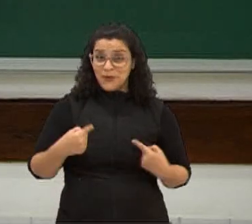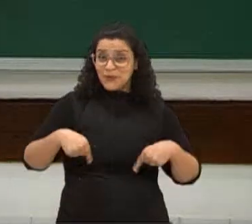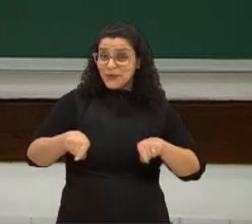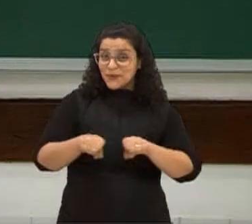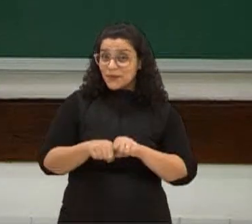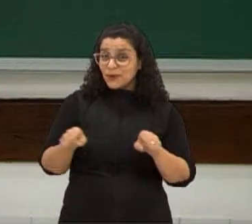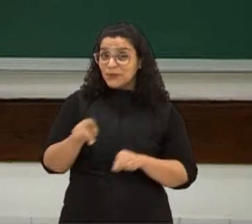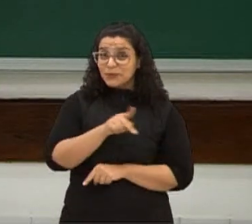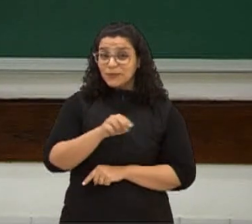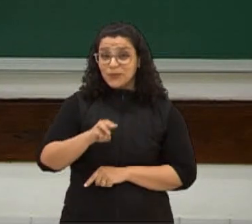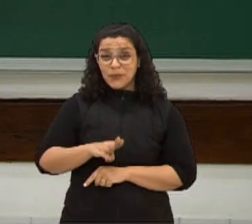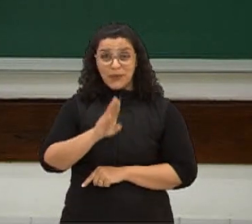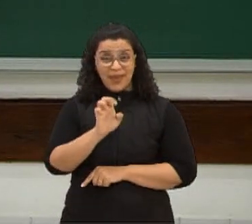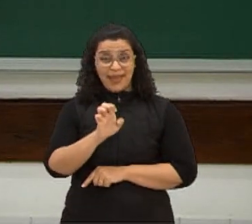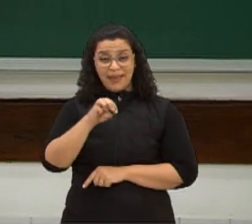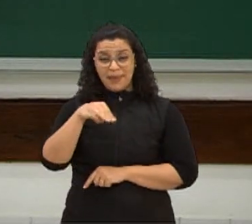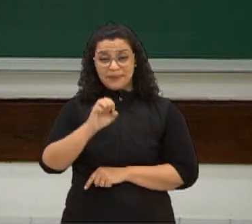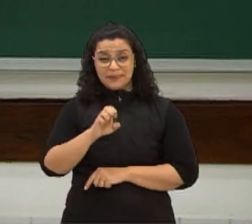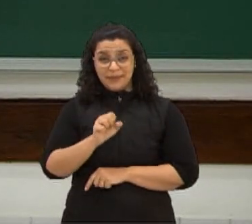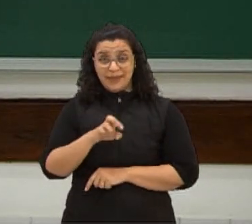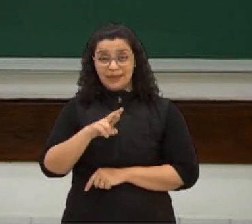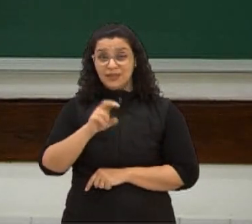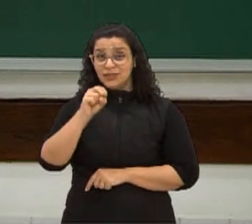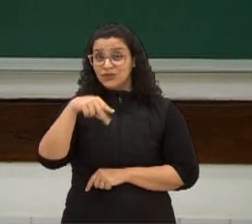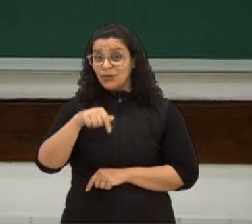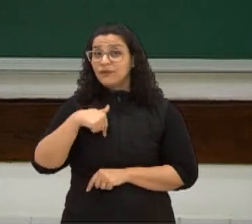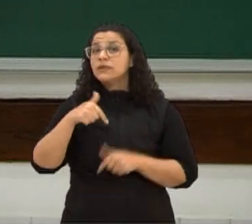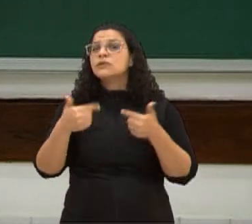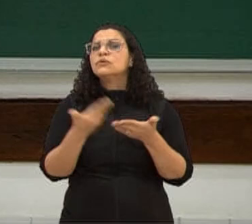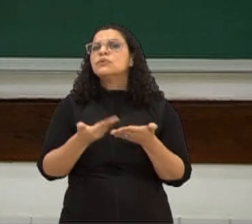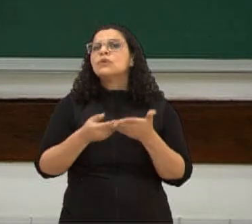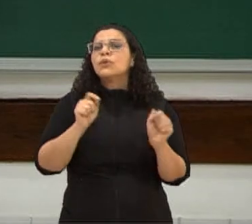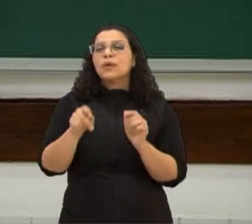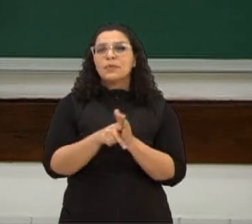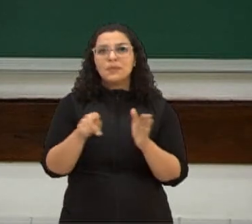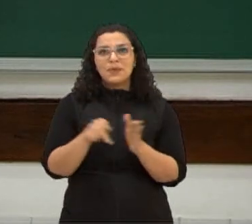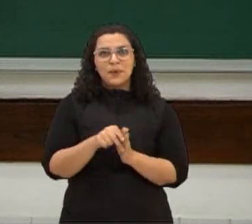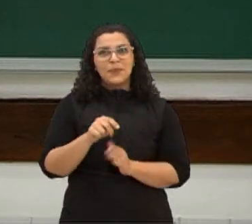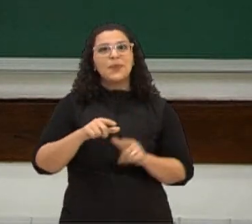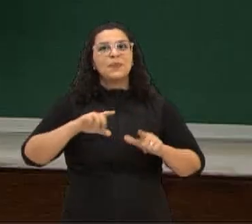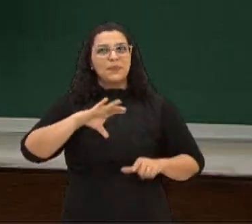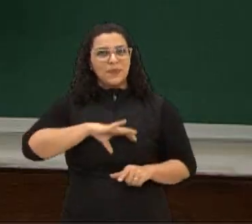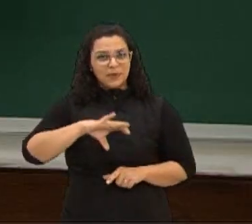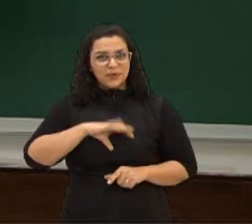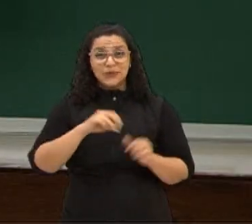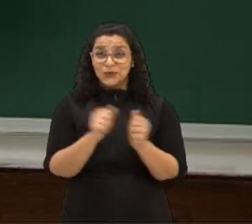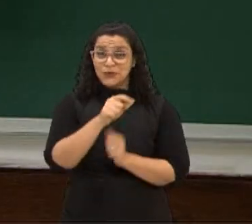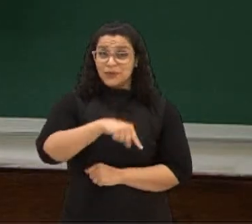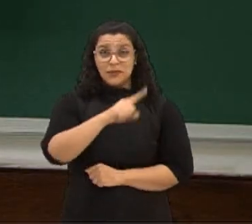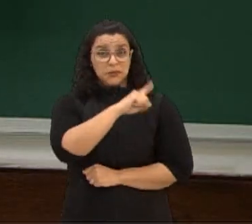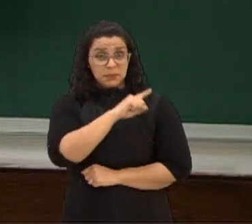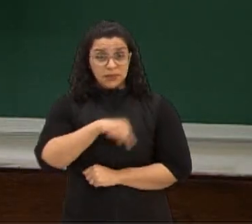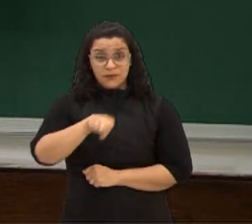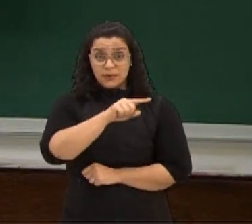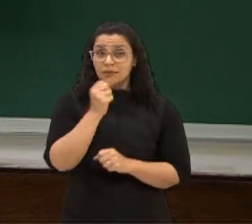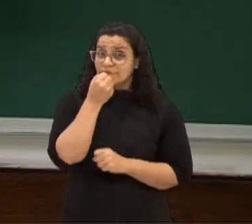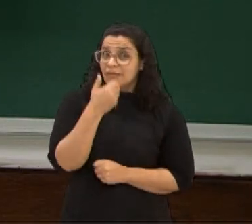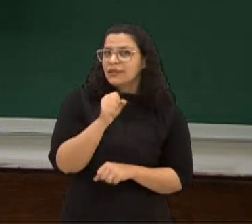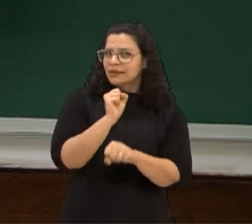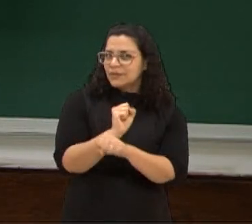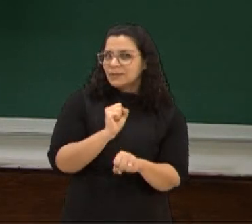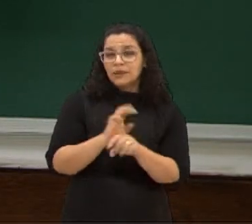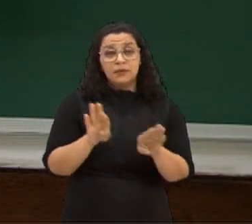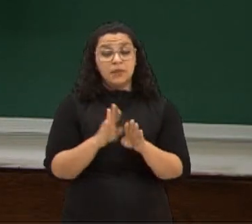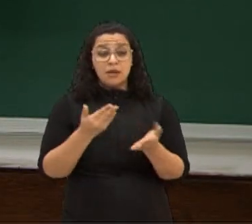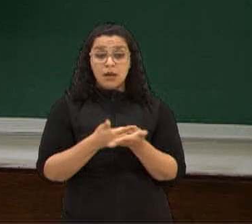Estou de volta, professor Emerson, para trabalhar língua portuguesa com vocês da primeira série. Espero que todos vocês estejam bem. Claro que antes de